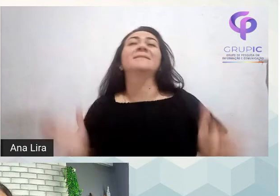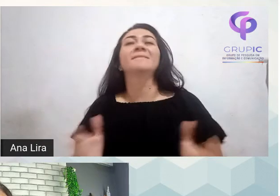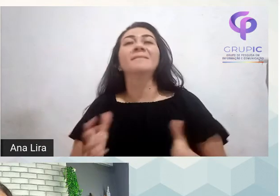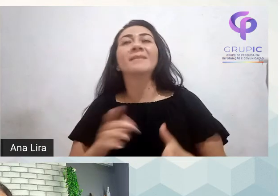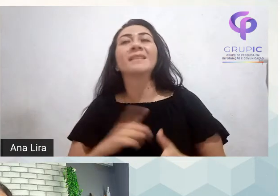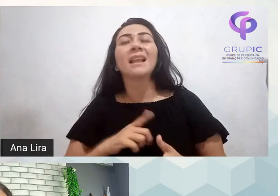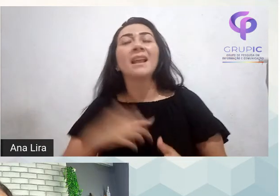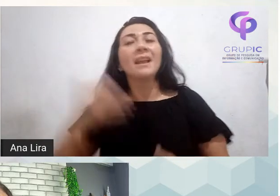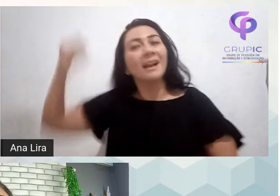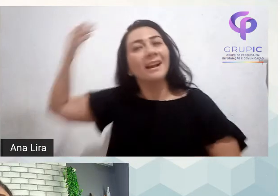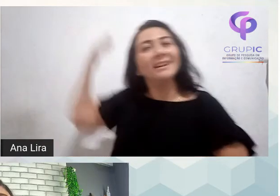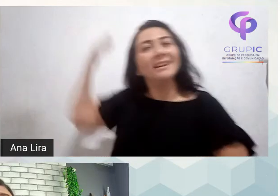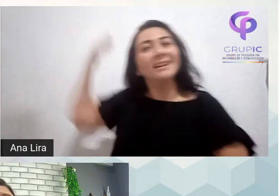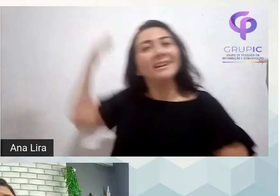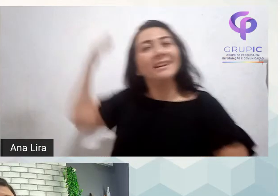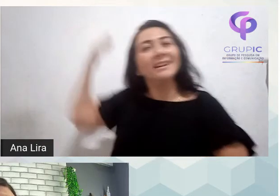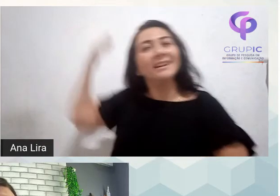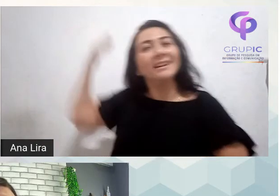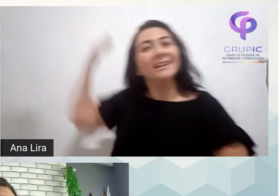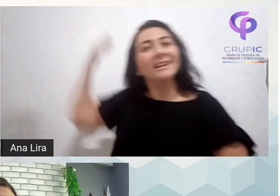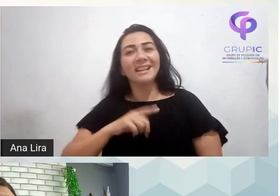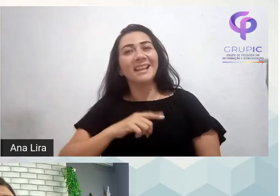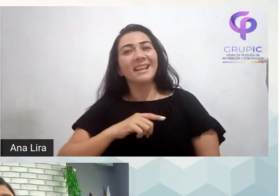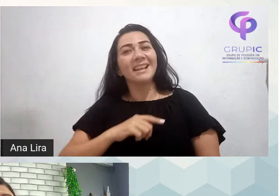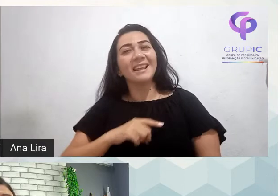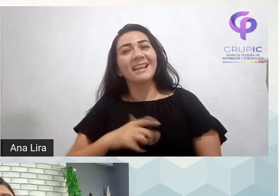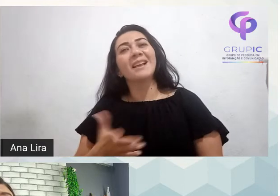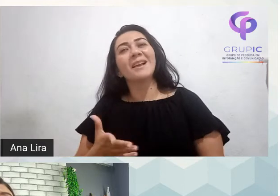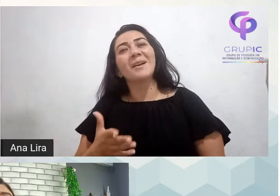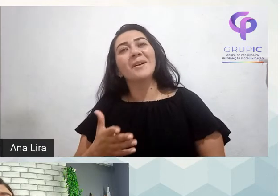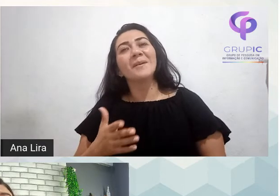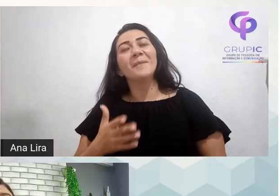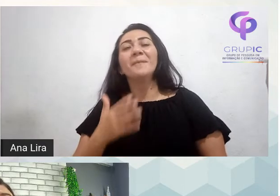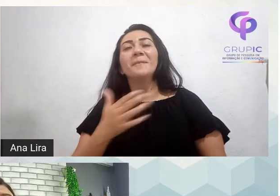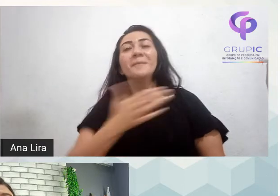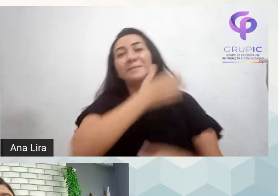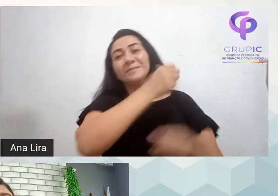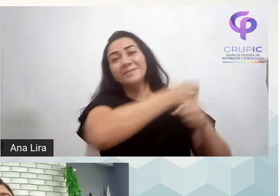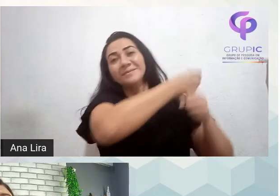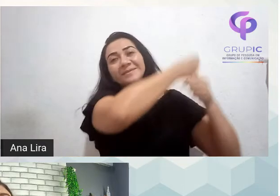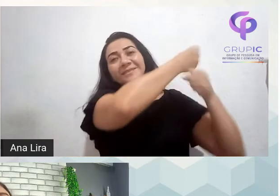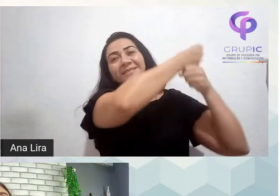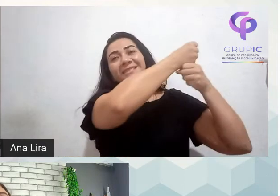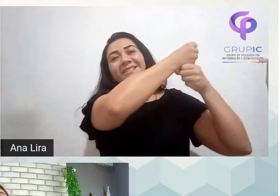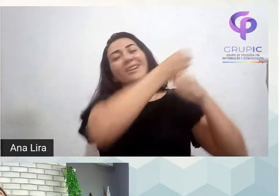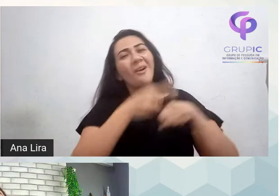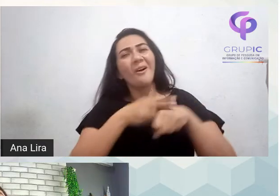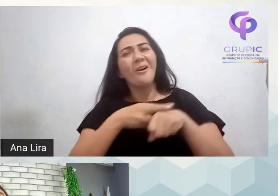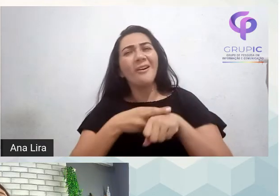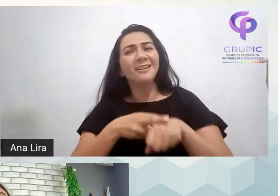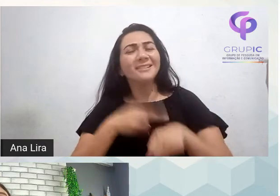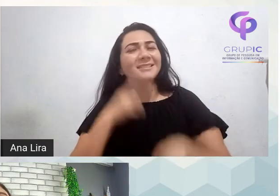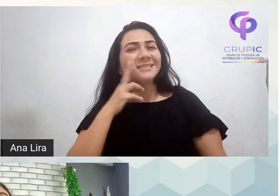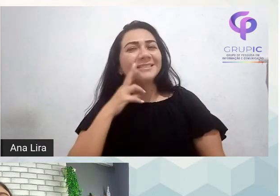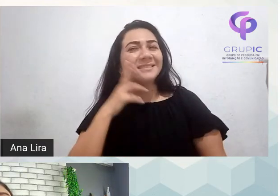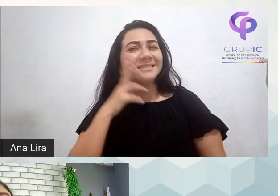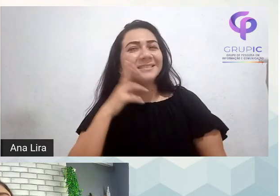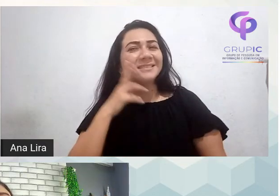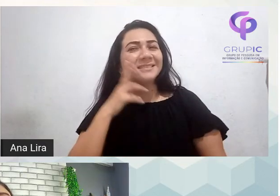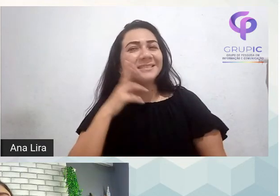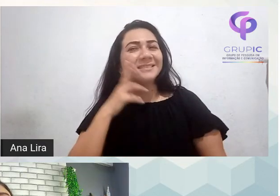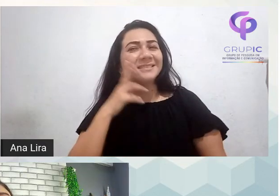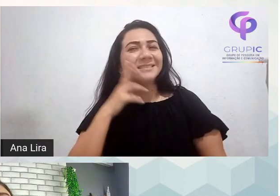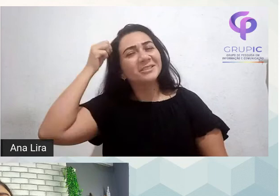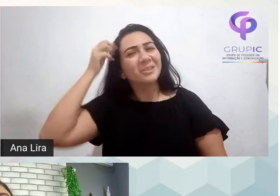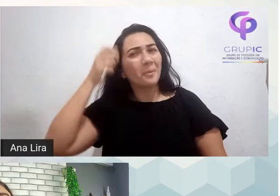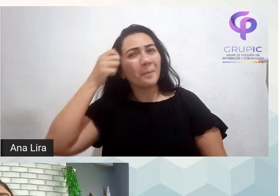lilás. Meus olhos é cor preto, né, castanho escuro, preto, mais puxado por esse lado.